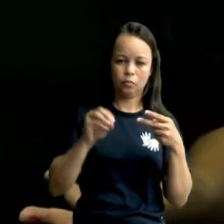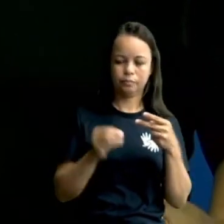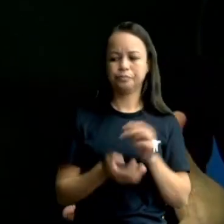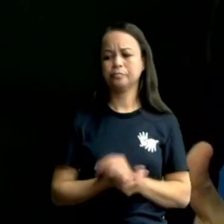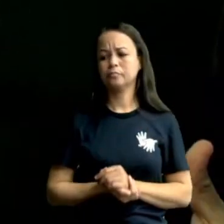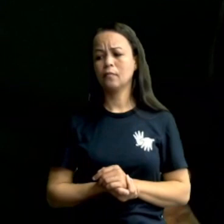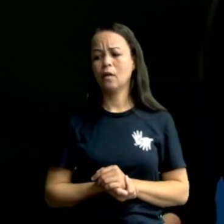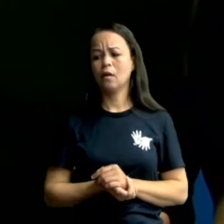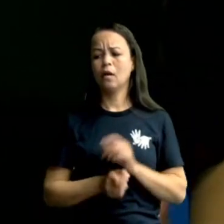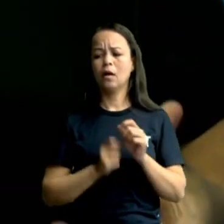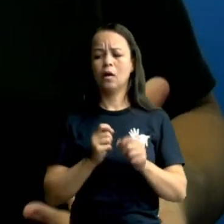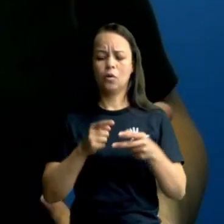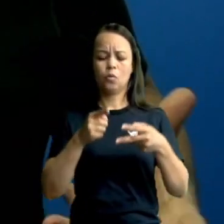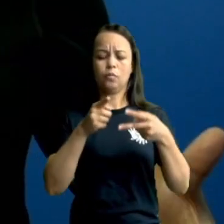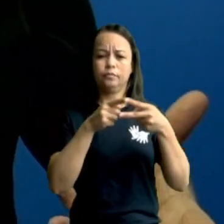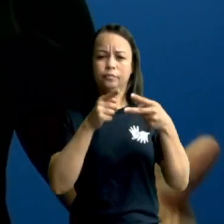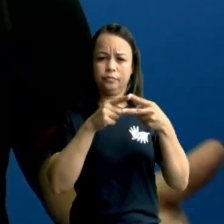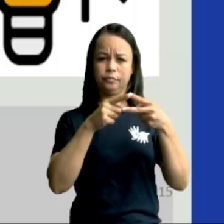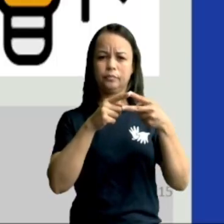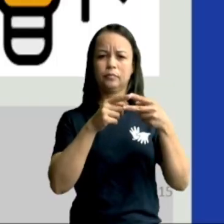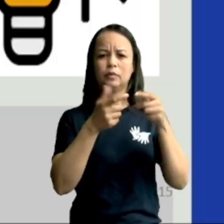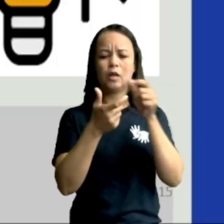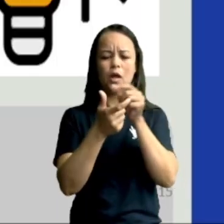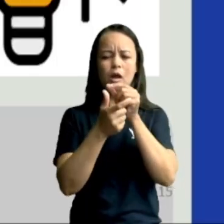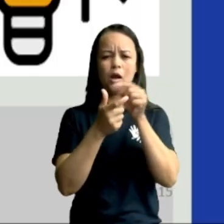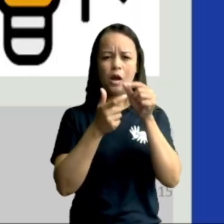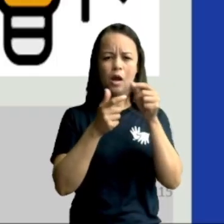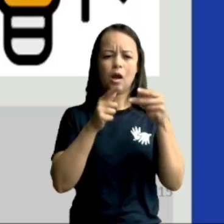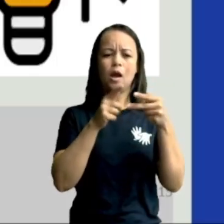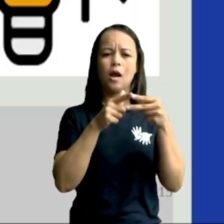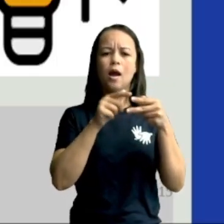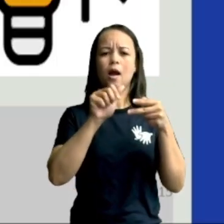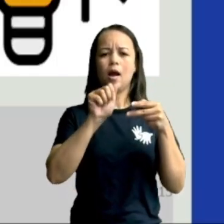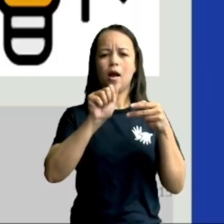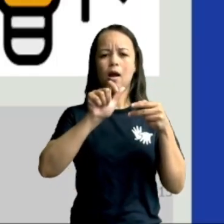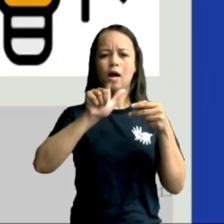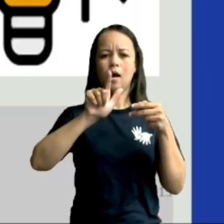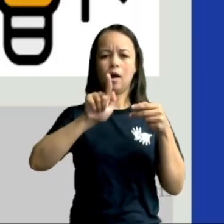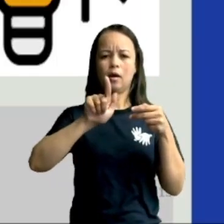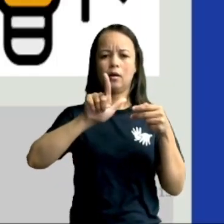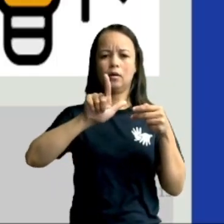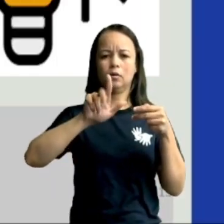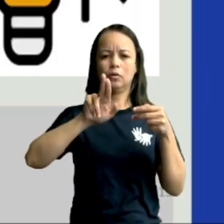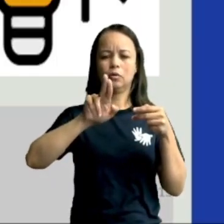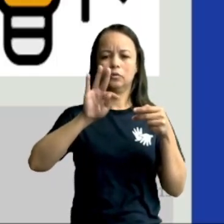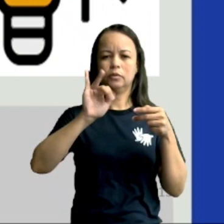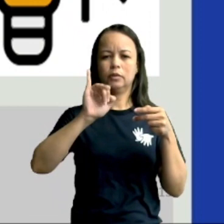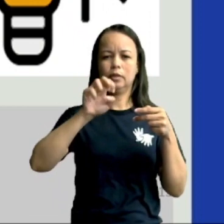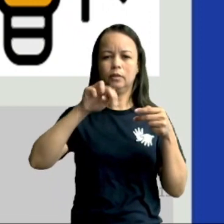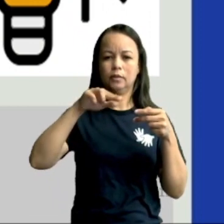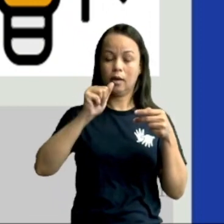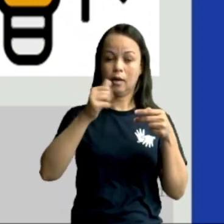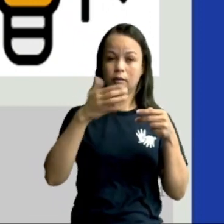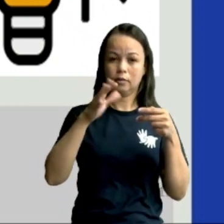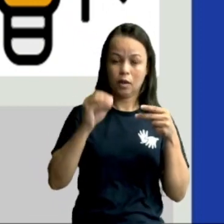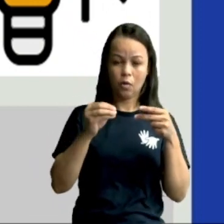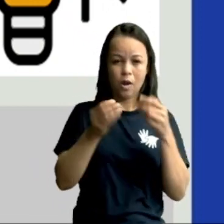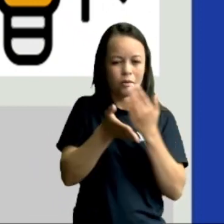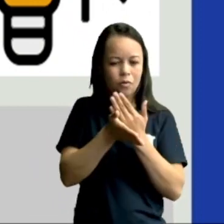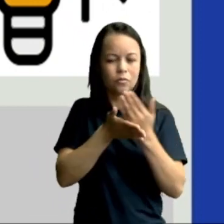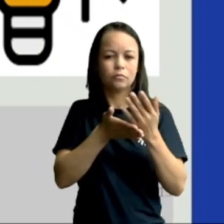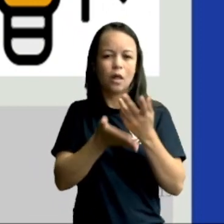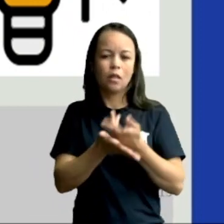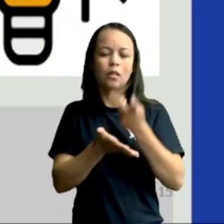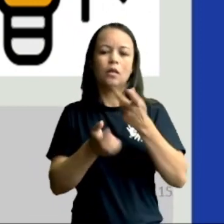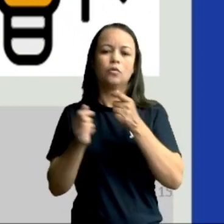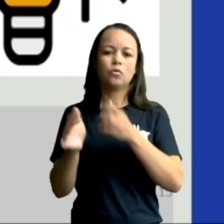que é uma composição por aglutinação, professor? Ela ocorre quando um dos radicais,